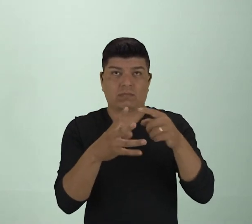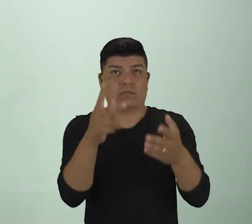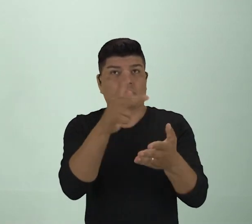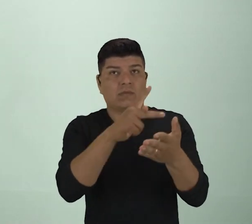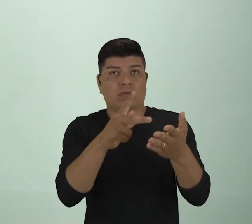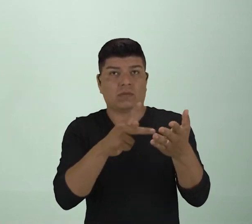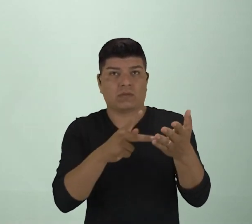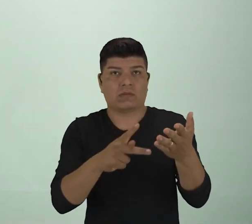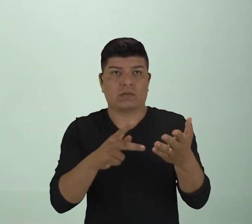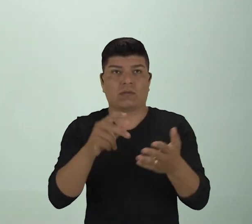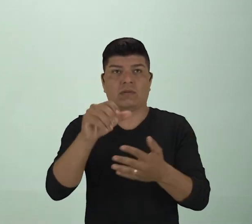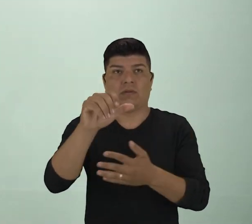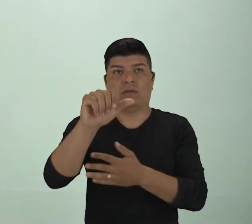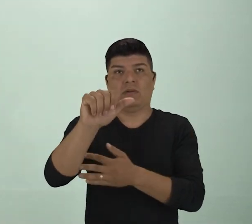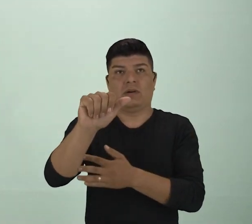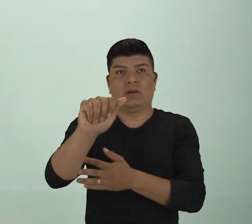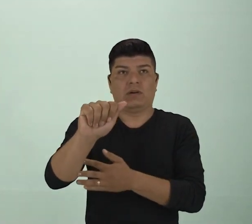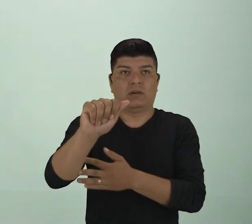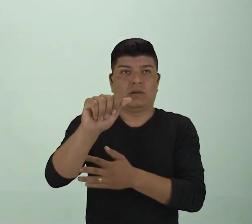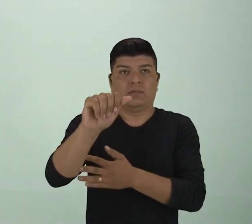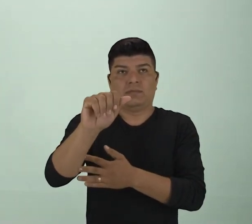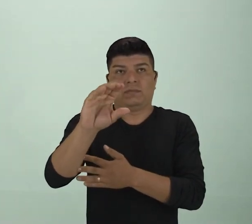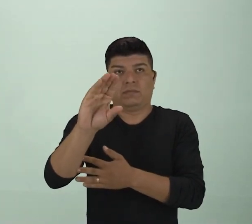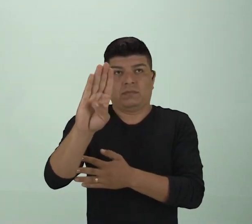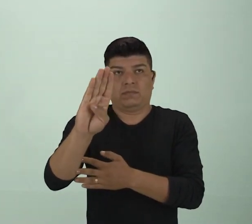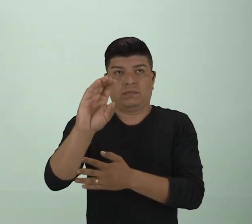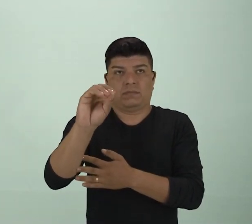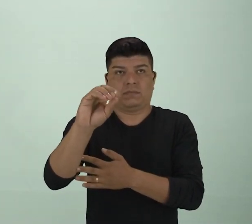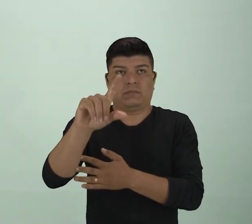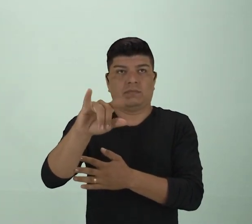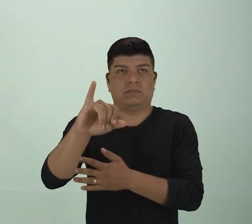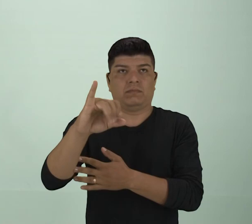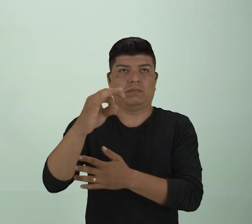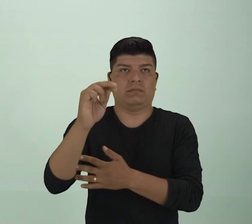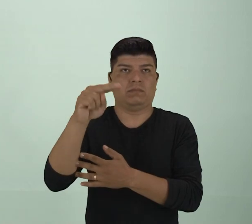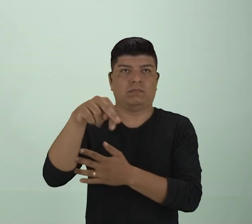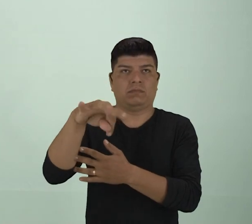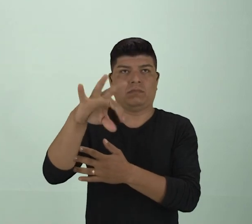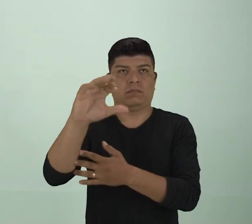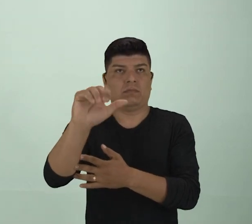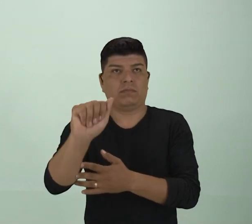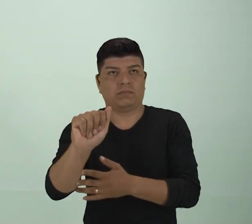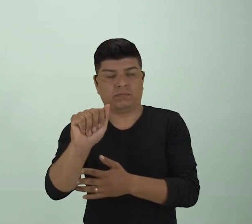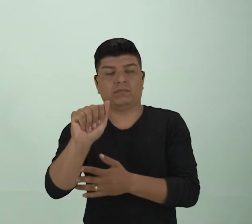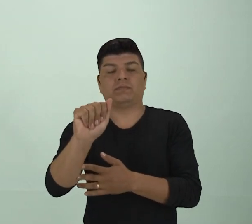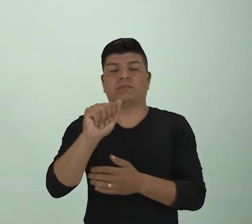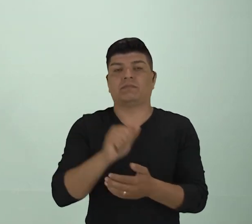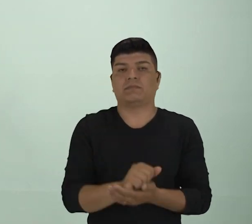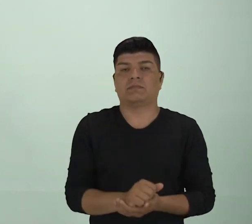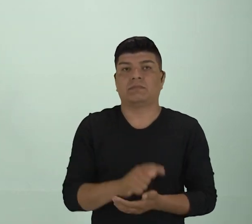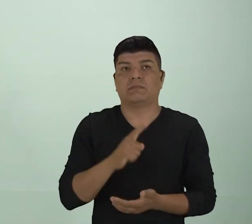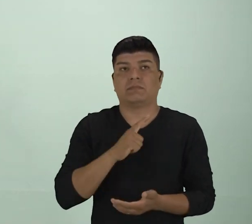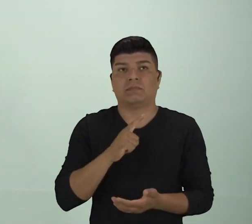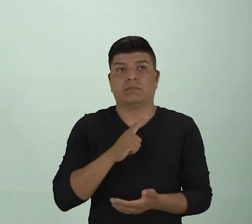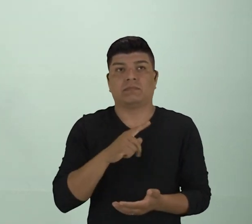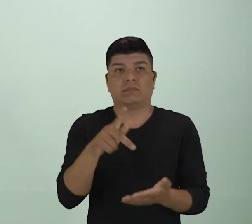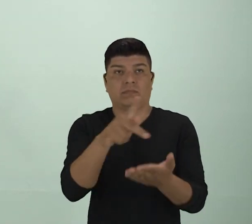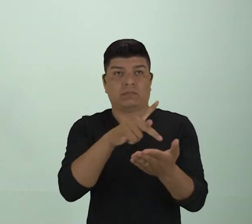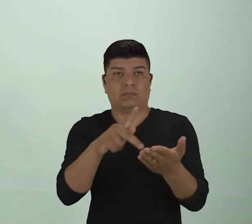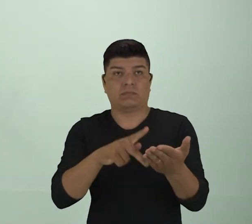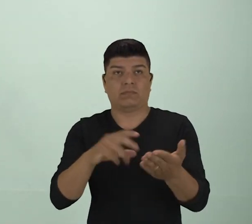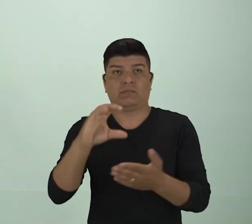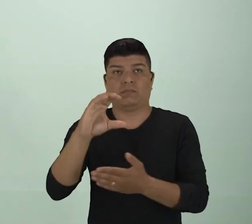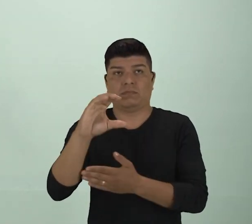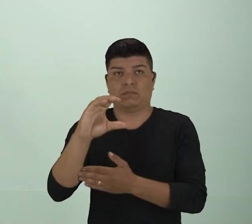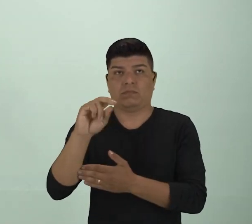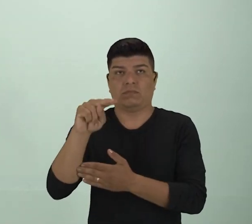poemas abolicionistas, que são muito fortes e contundentes à causa da abolição da escravatura. Existem os